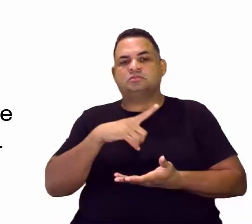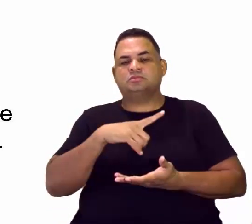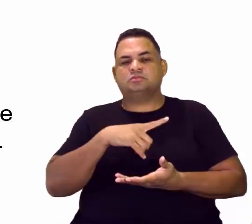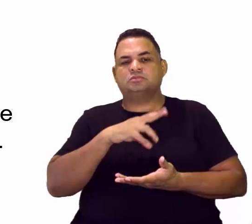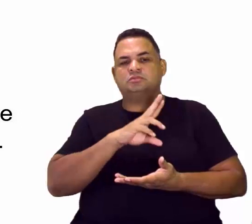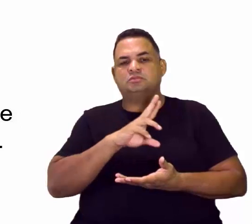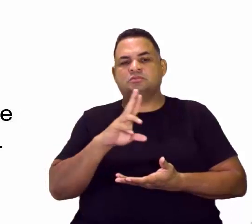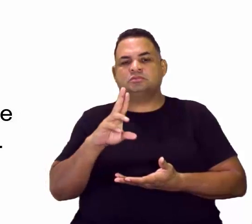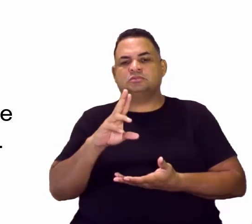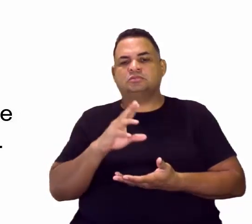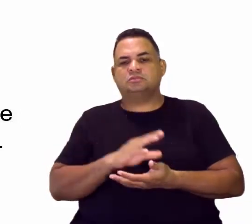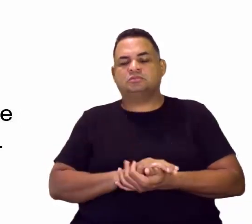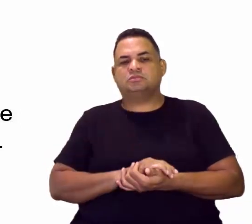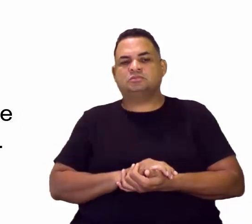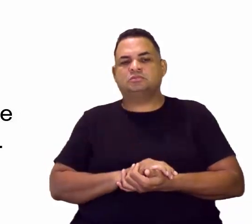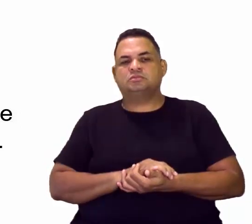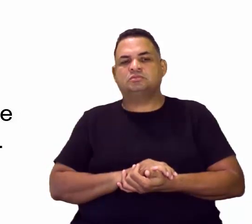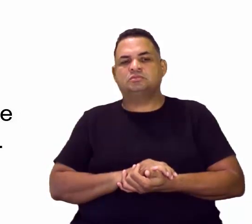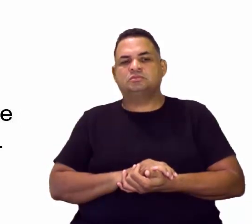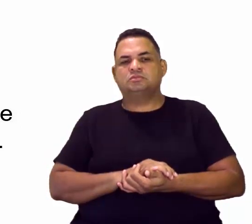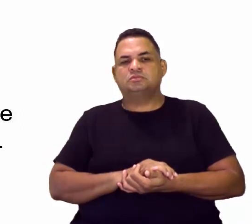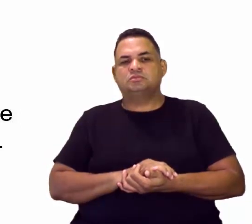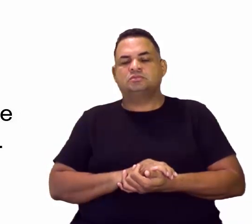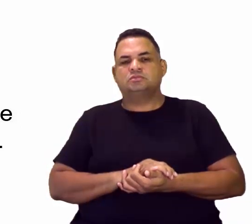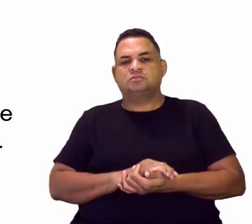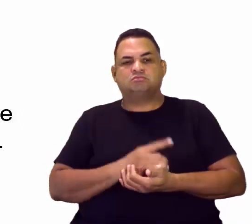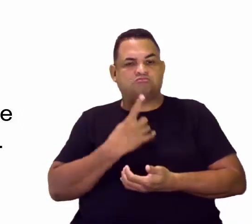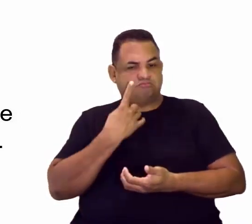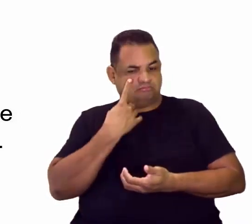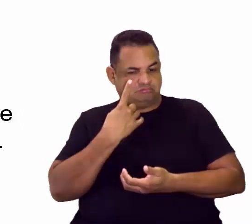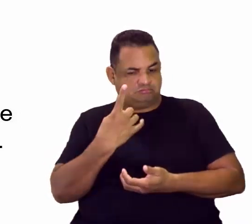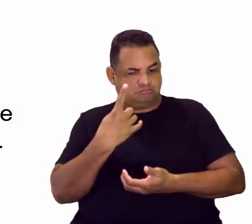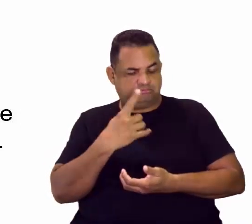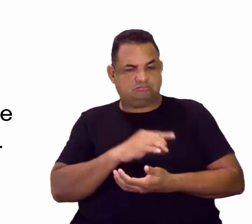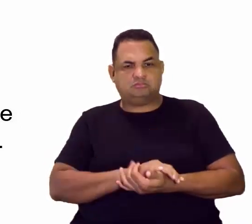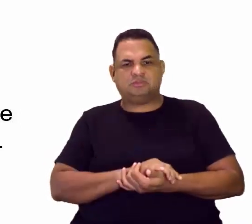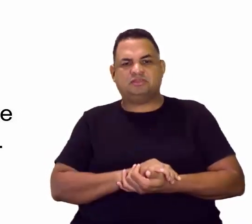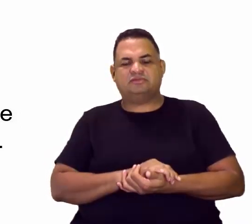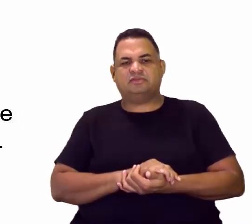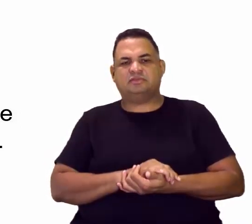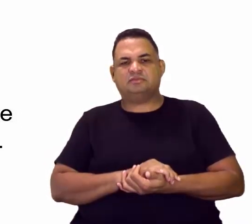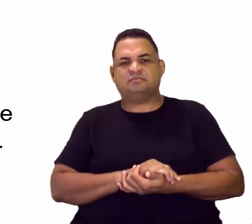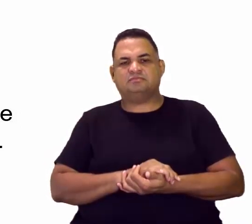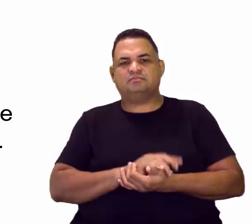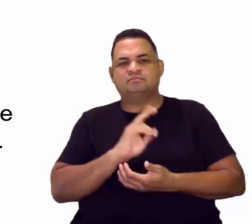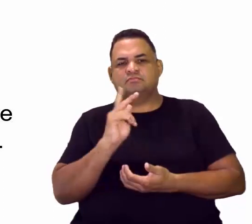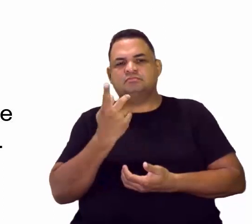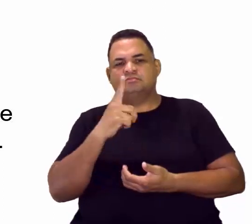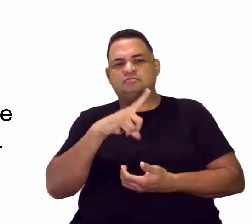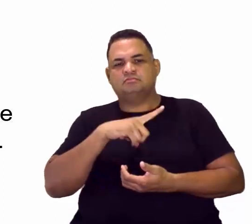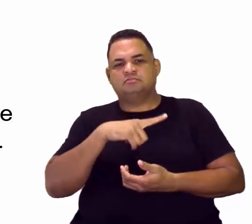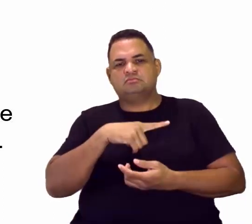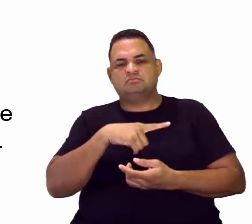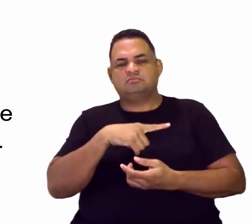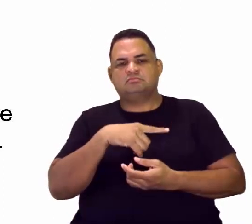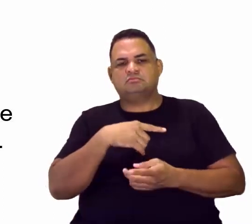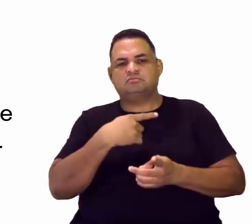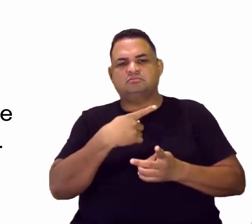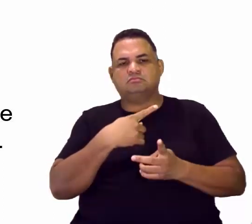conhecido como ácido clorídrico. Você está vendo que o hidrogênio, ele apresenta uma carga